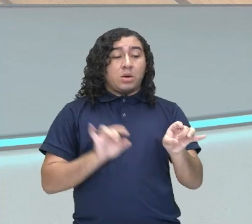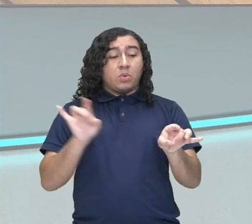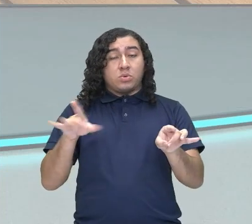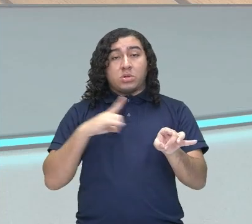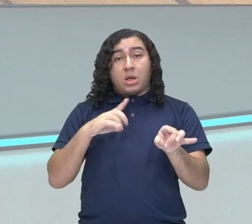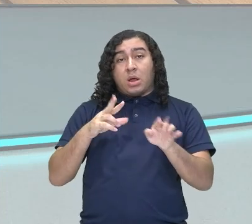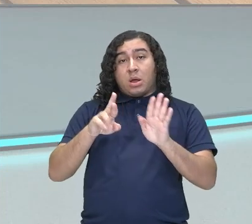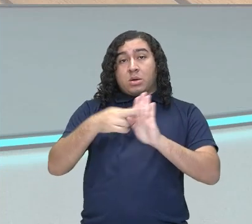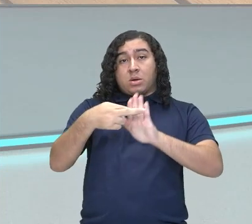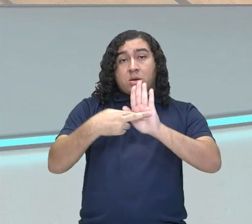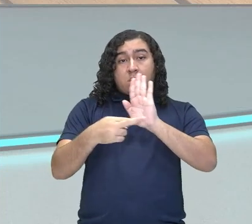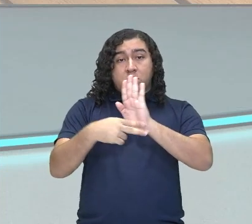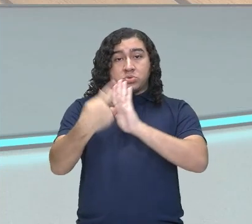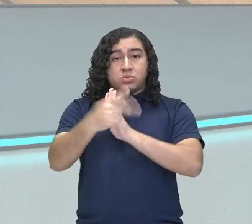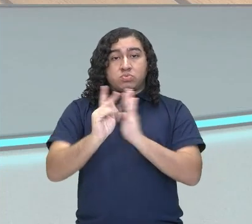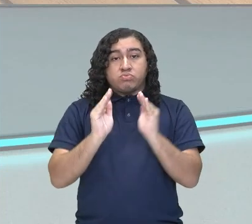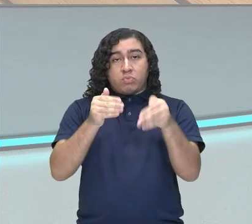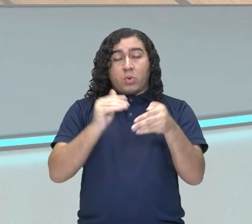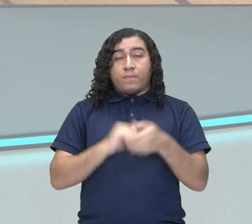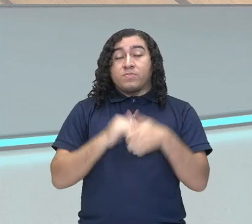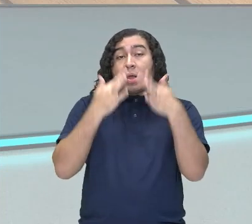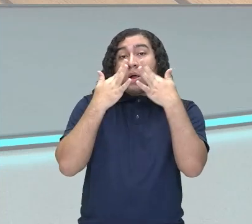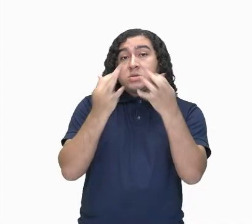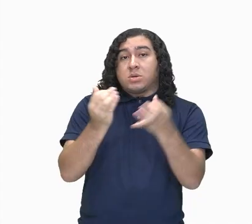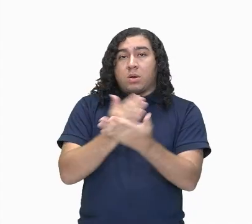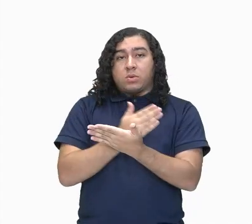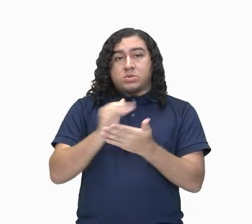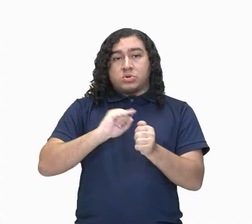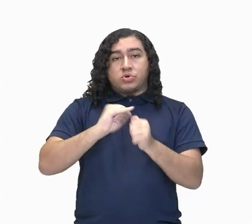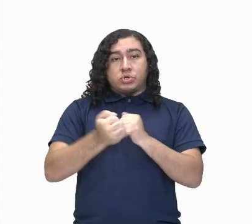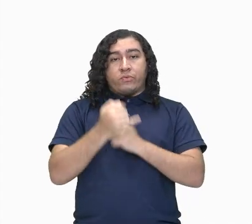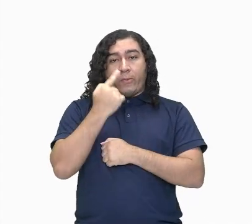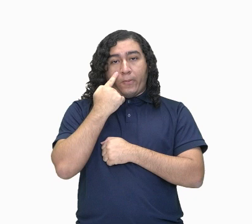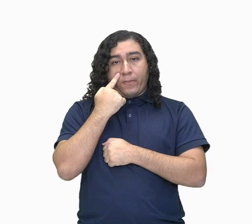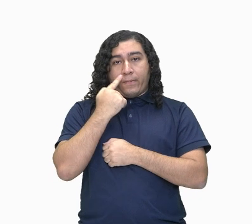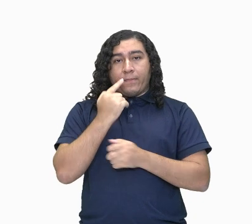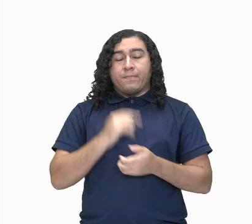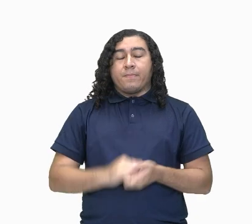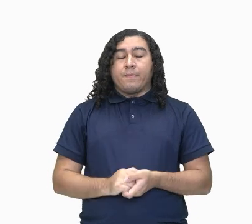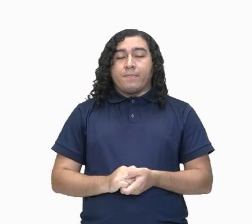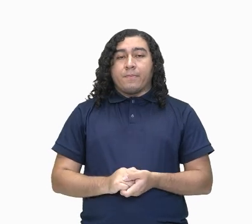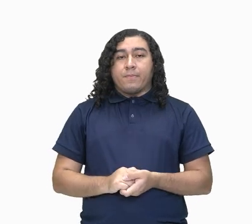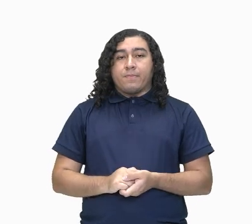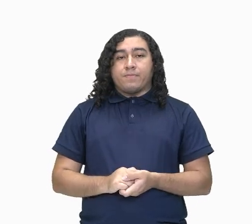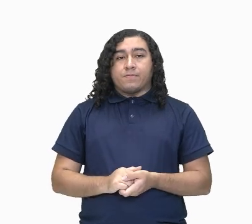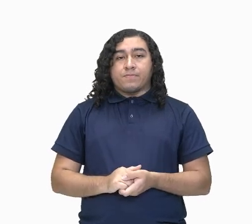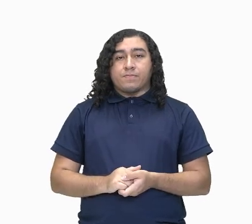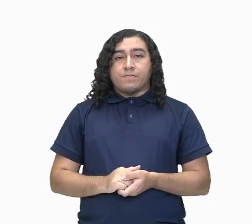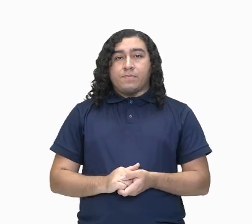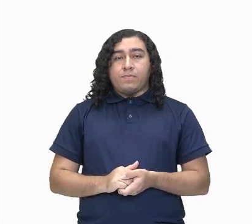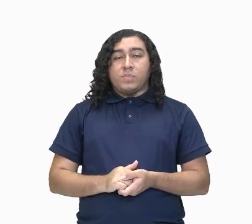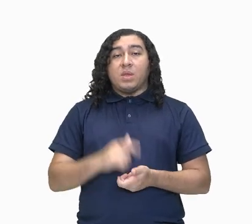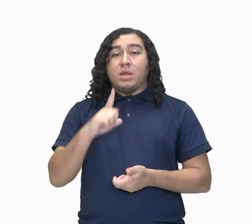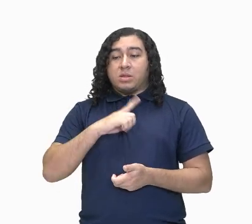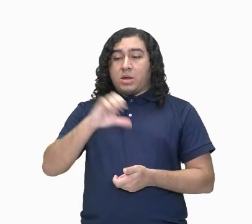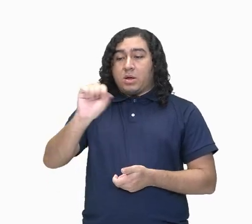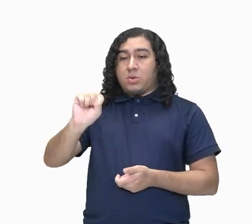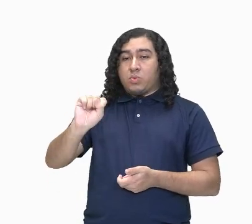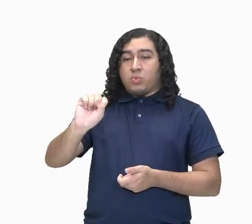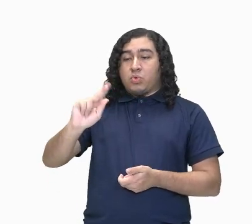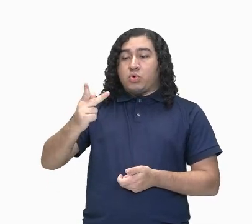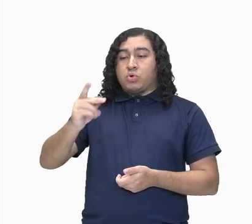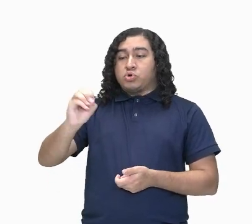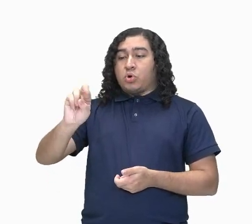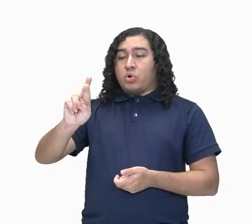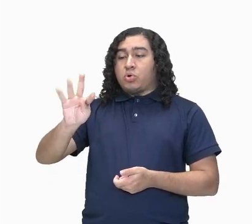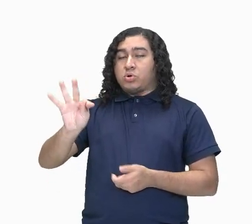regra. Vamos observar aqui alguns adjetivos. Olha só, eu tenho aqui short adjectives